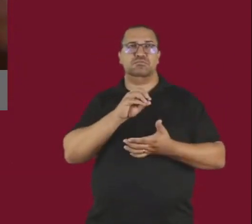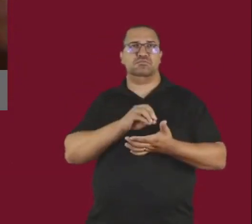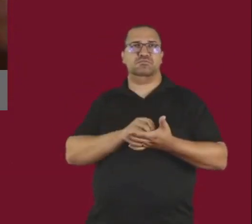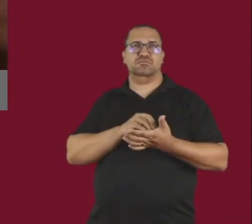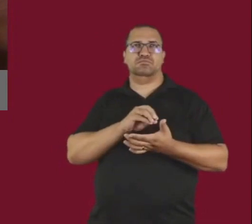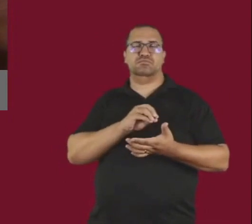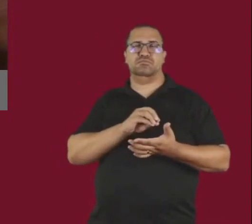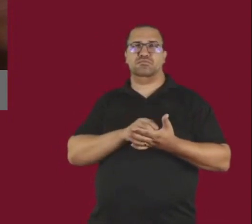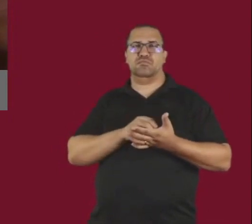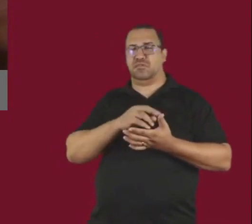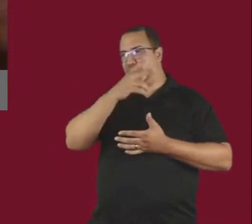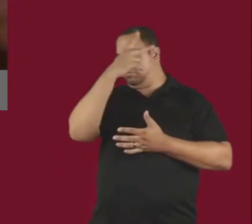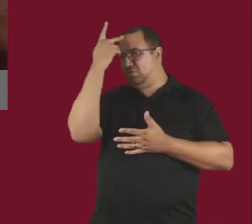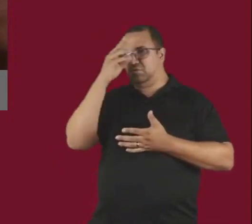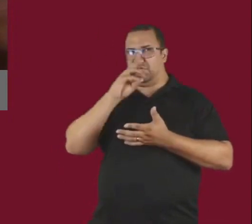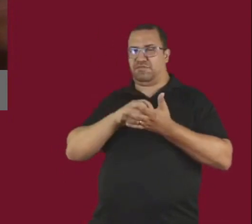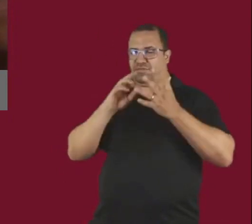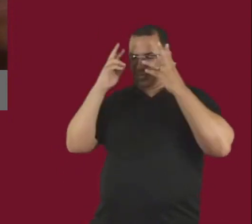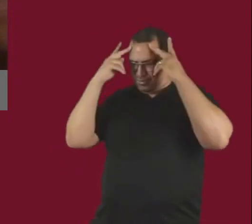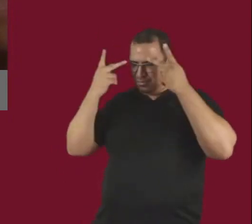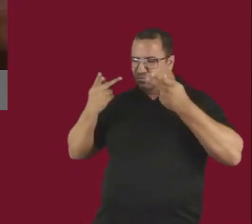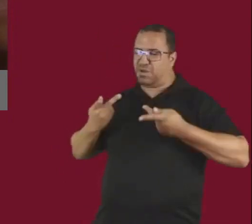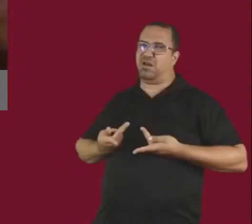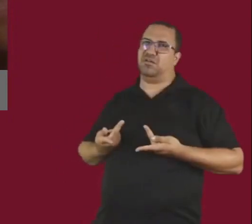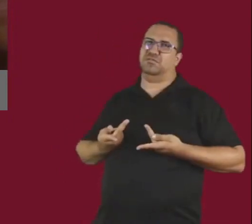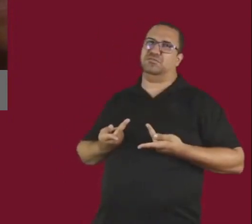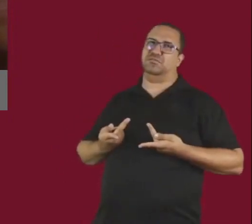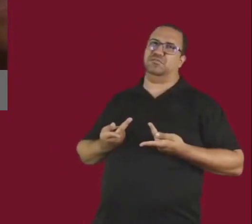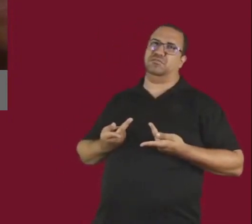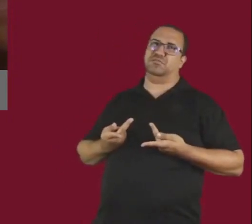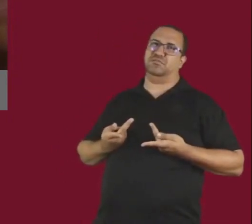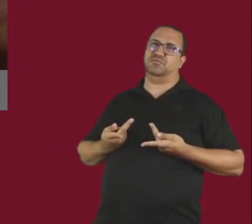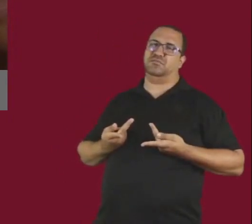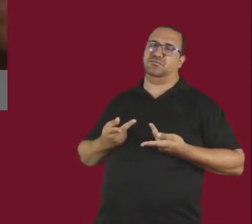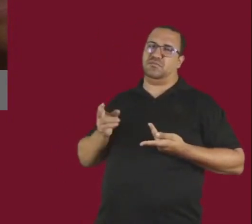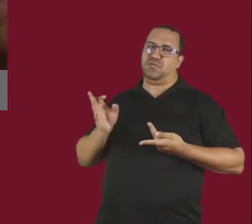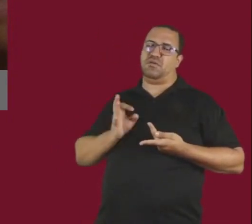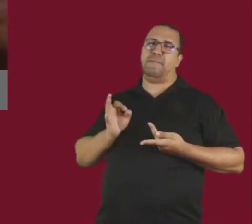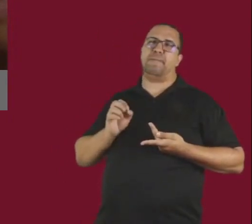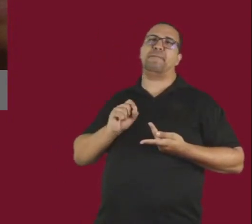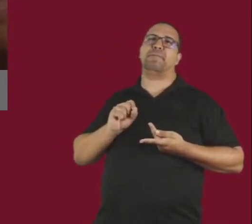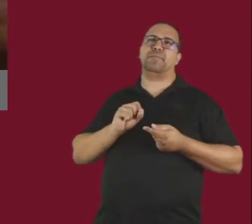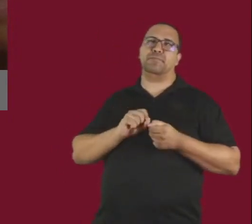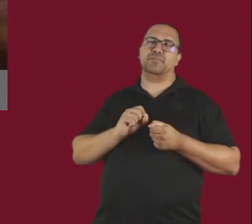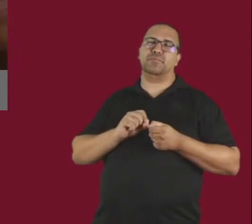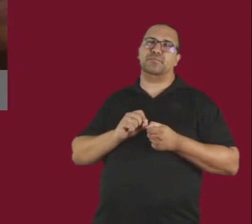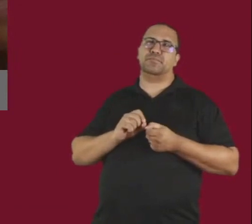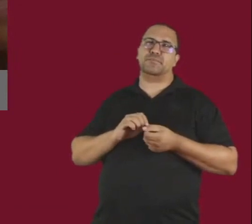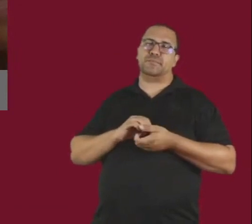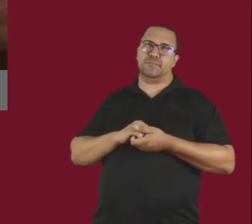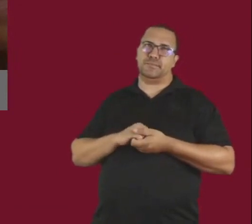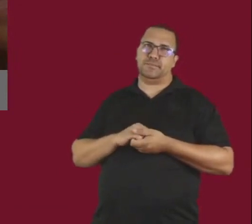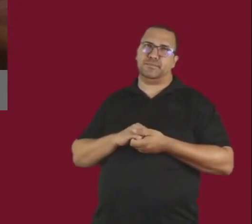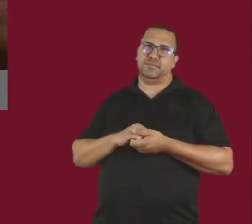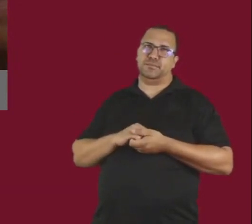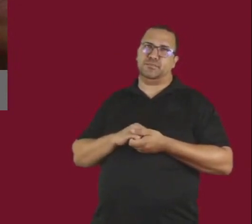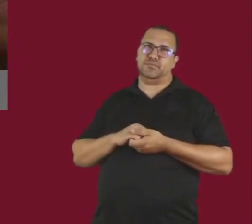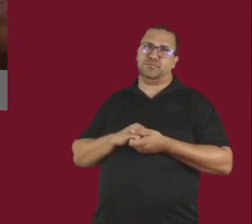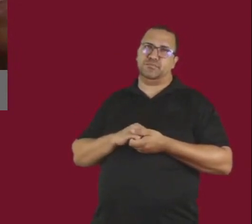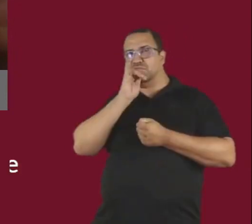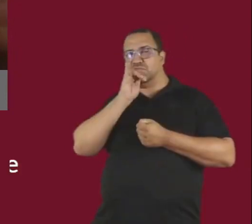humanas que nada fizeram para terem um planeta, uma casa em